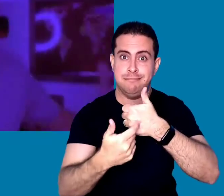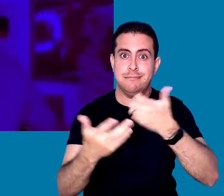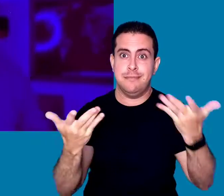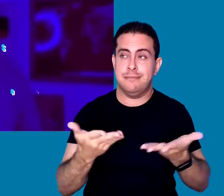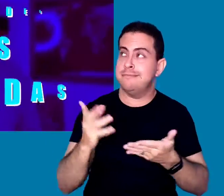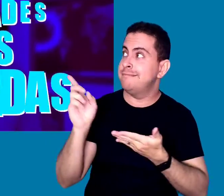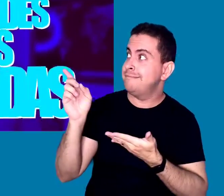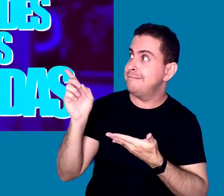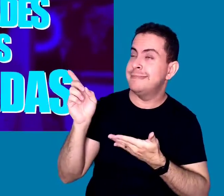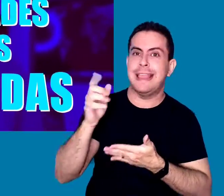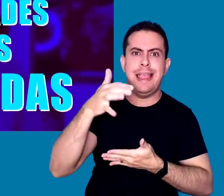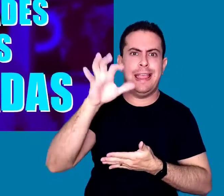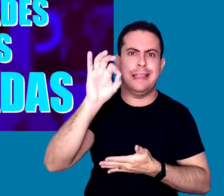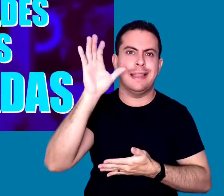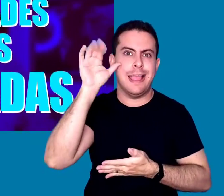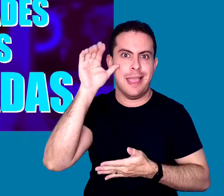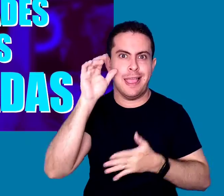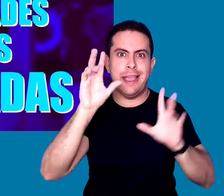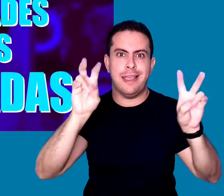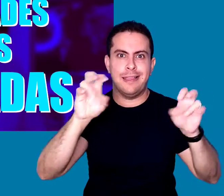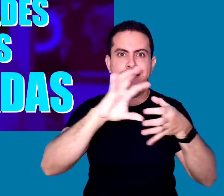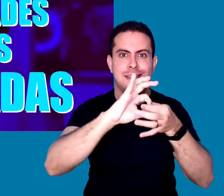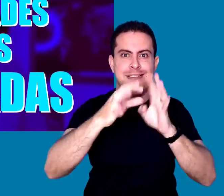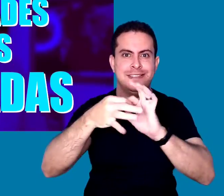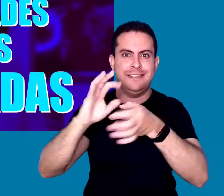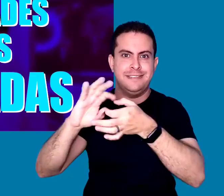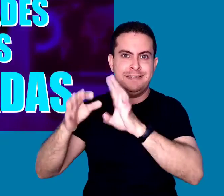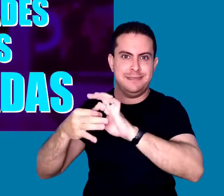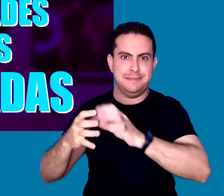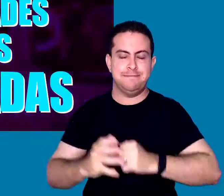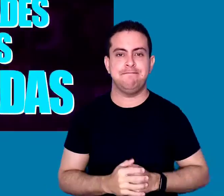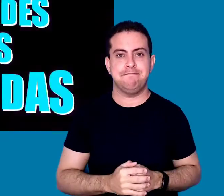agora com 10 curiosidades sobre as Olimpíadas.